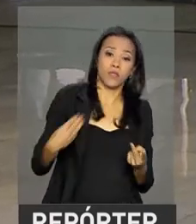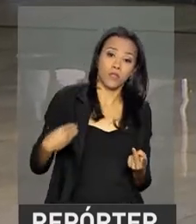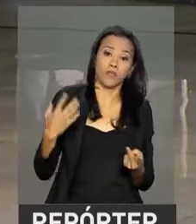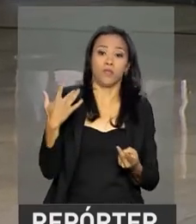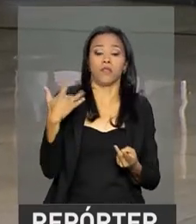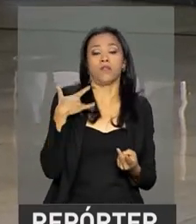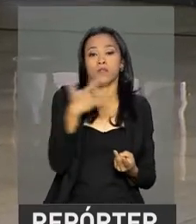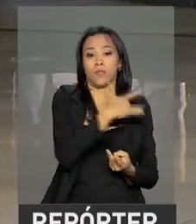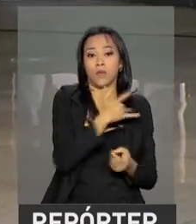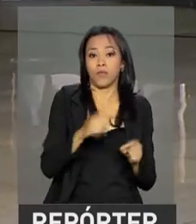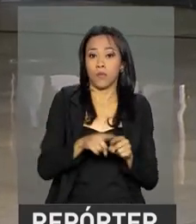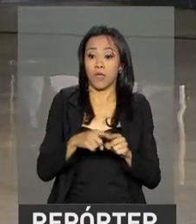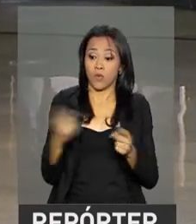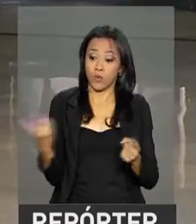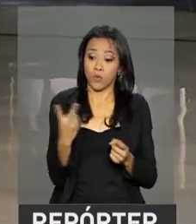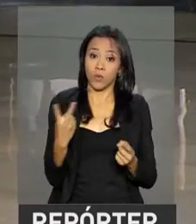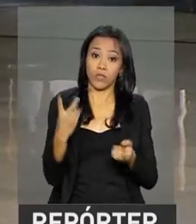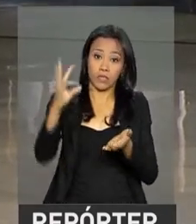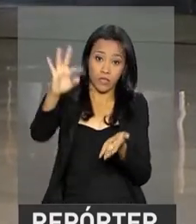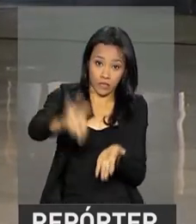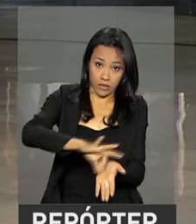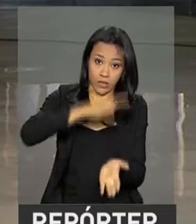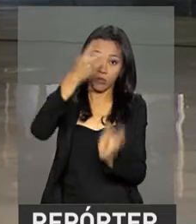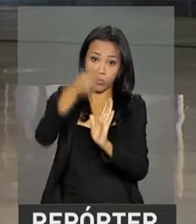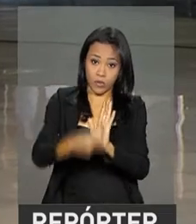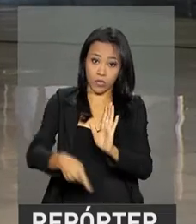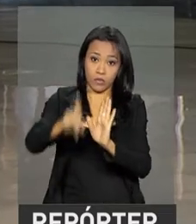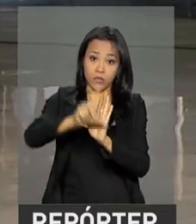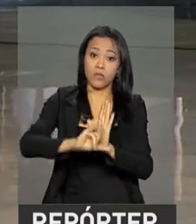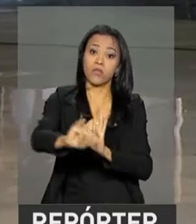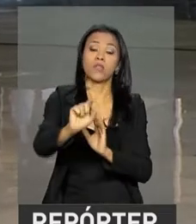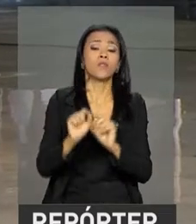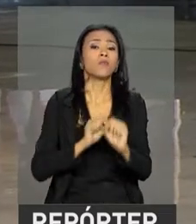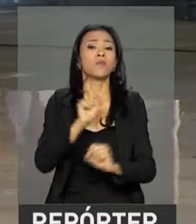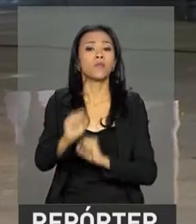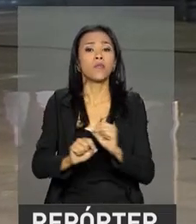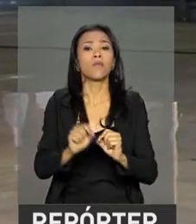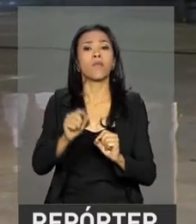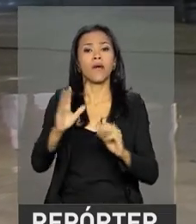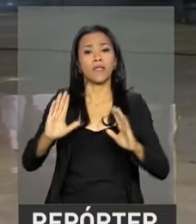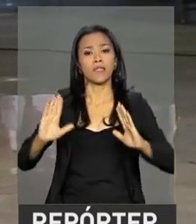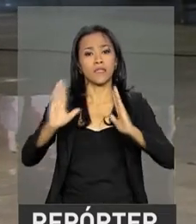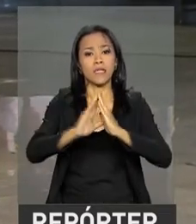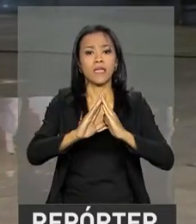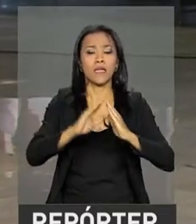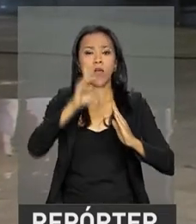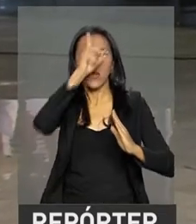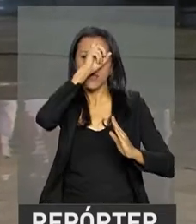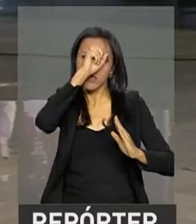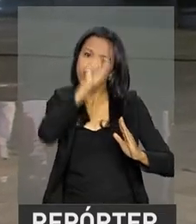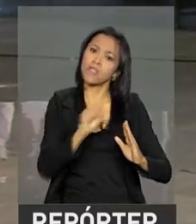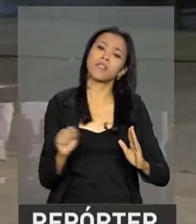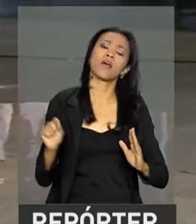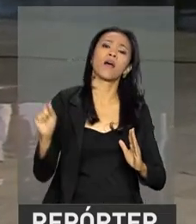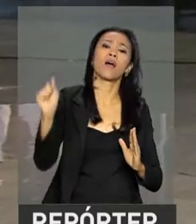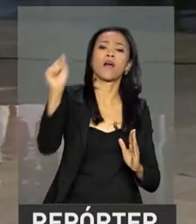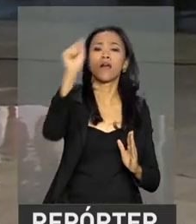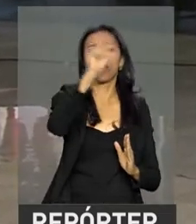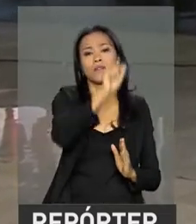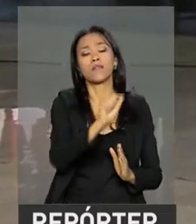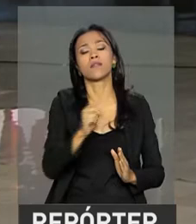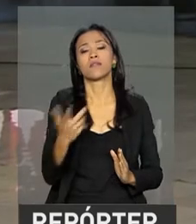da lei que cria o programa de financiamento específico para santas casas e hospitais sem